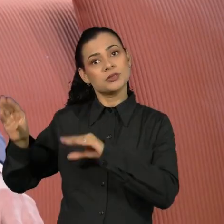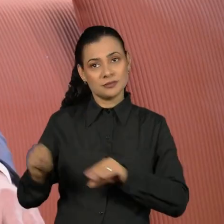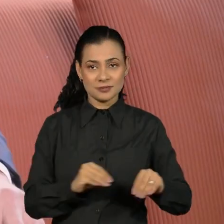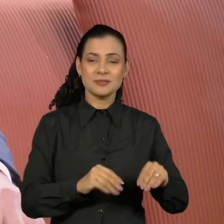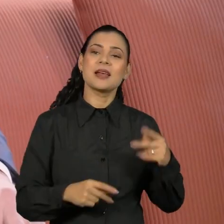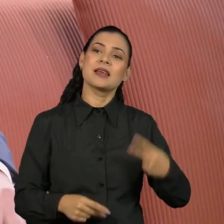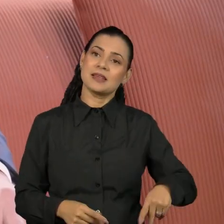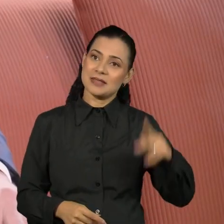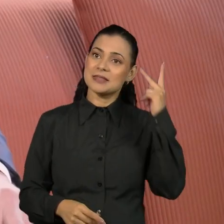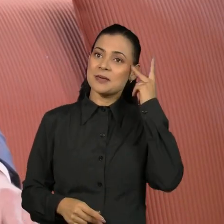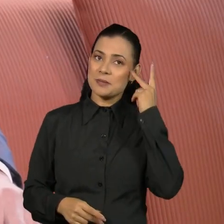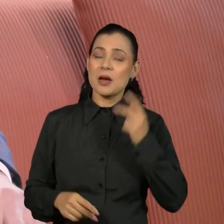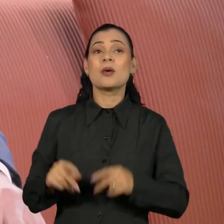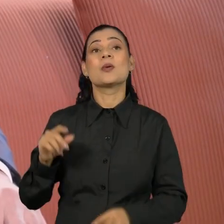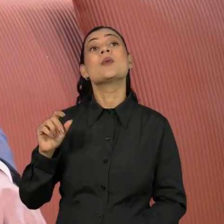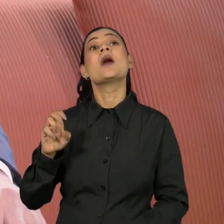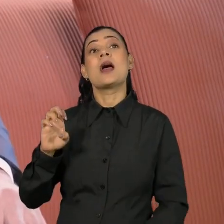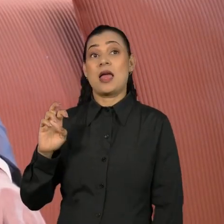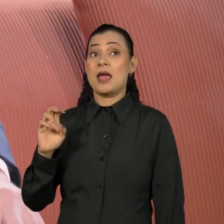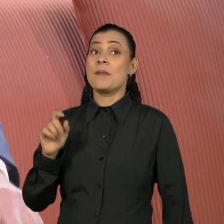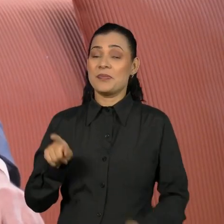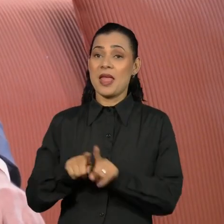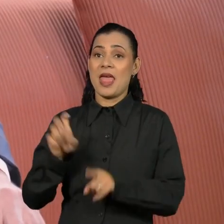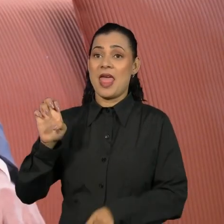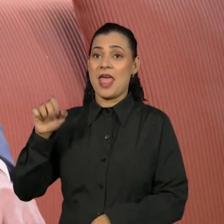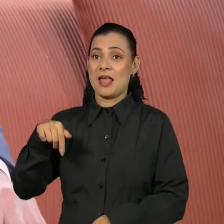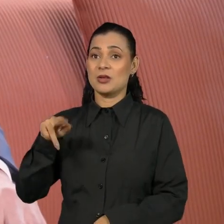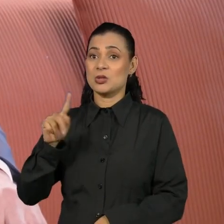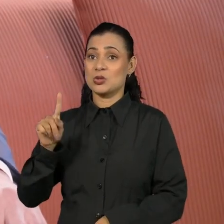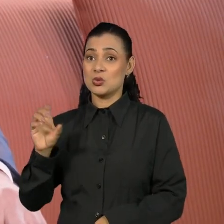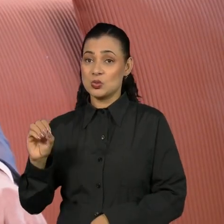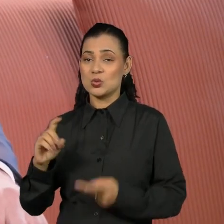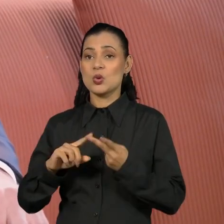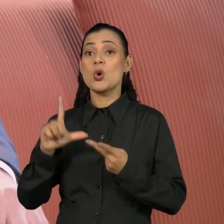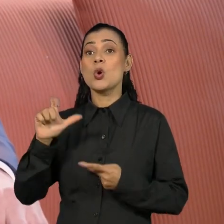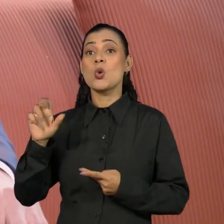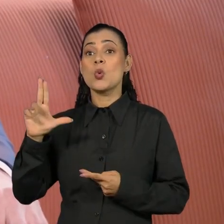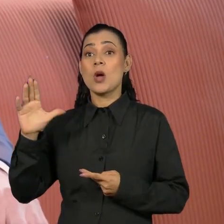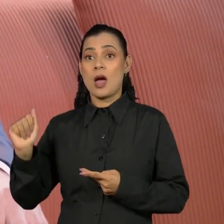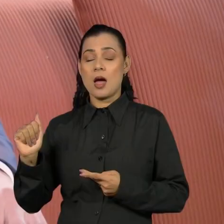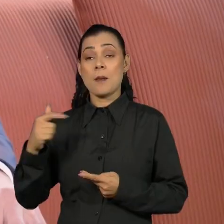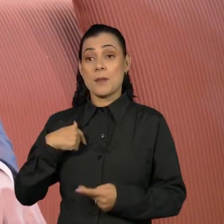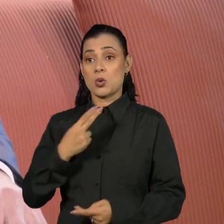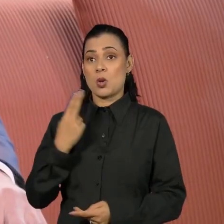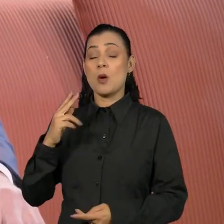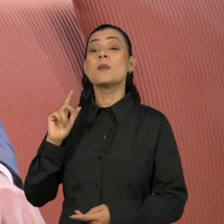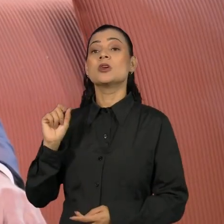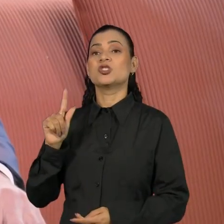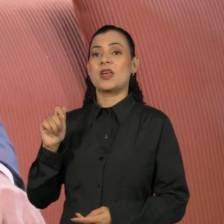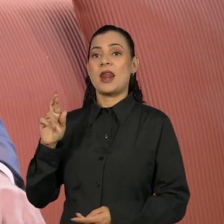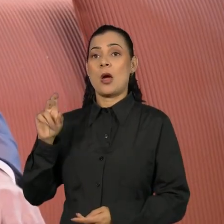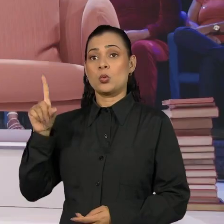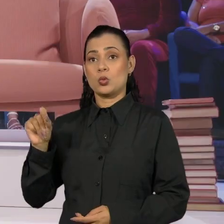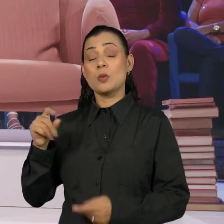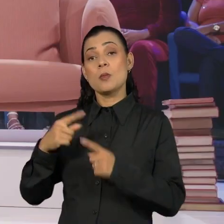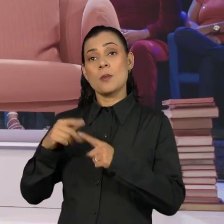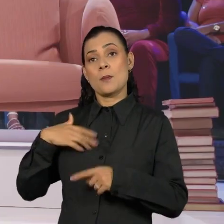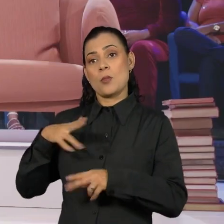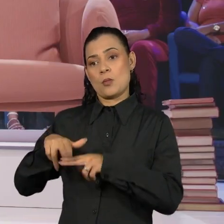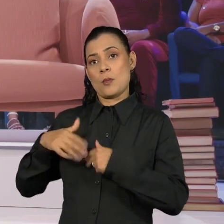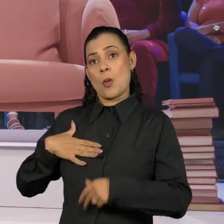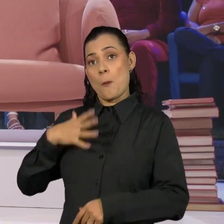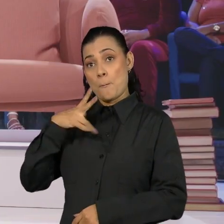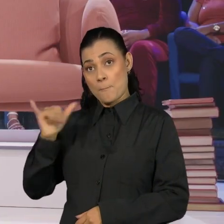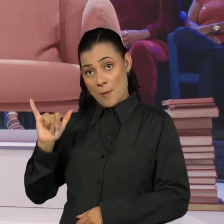É o Enzo e o Luca. Aliás, é interessante, eu chamo Geraldo por causa do meu pai. Então, meu pai